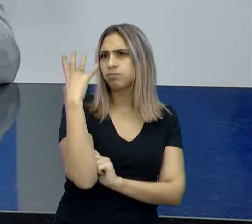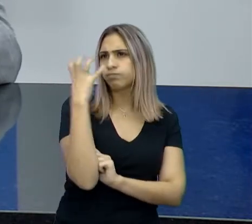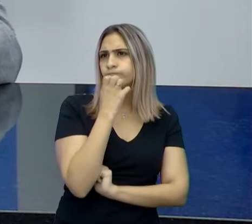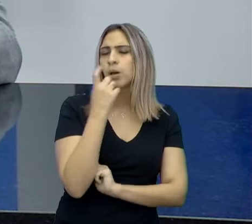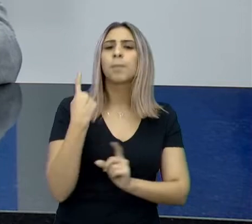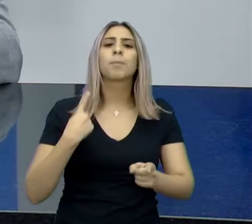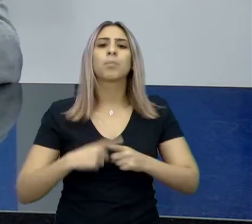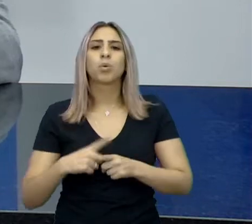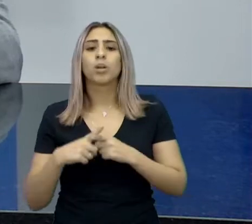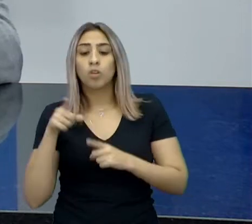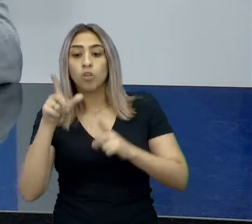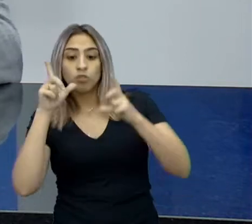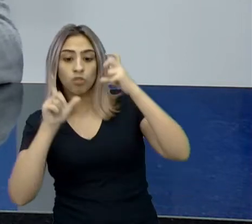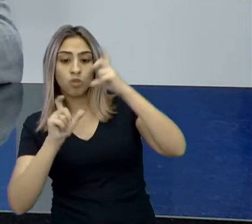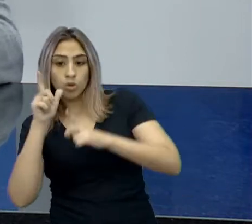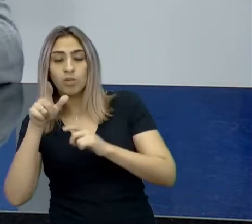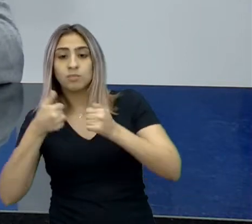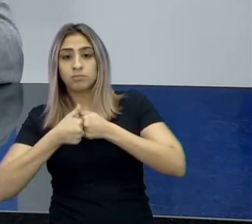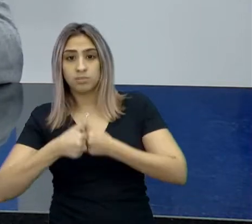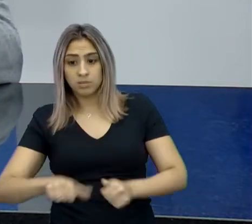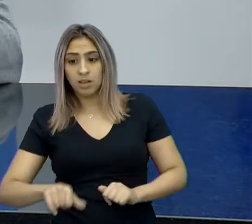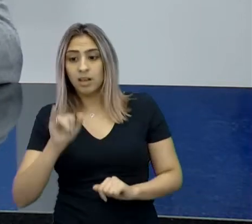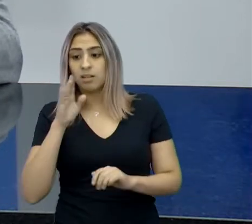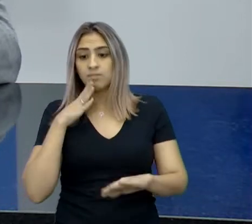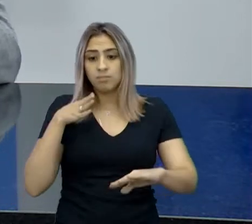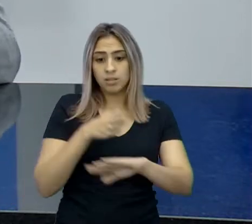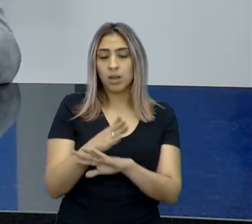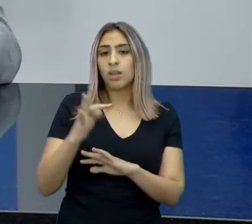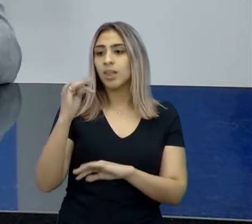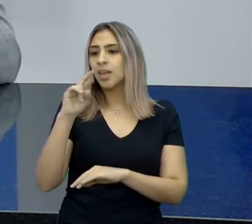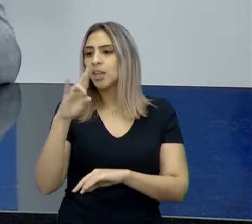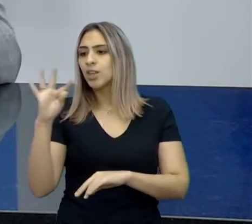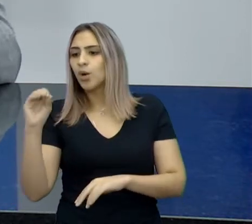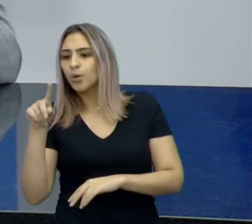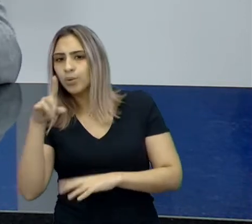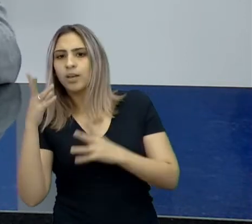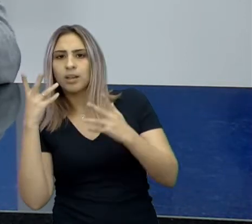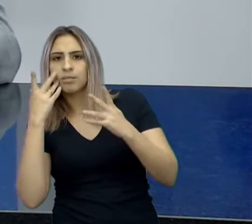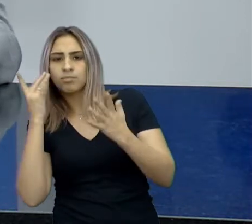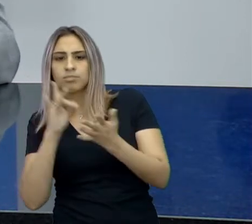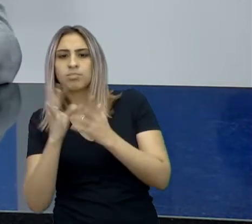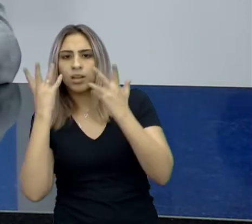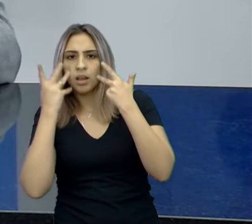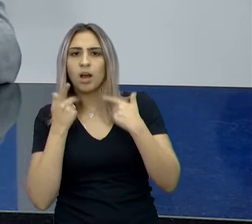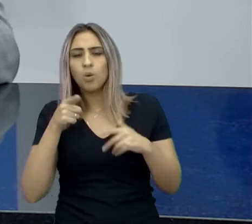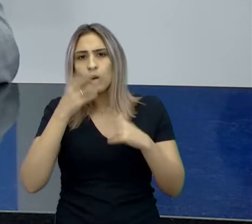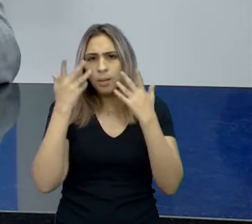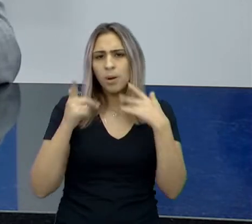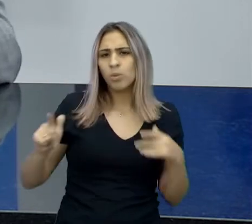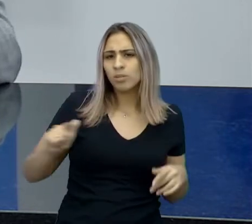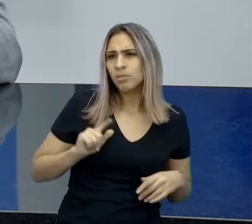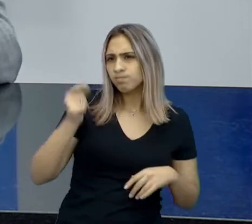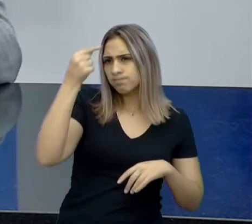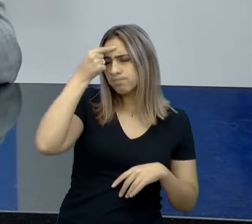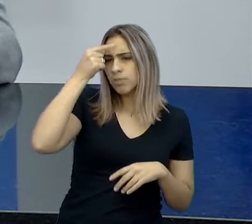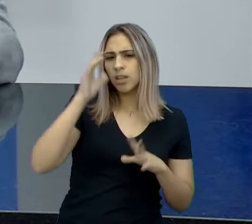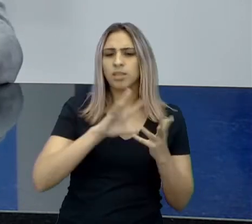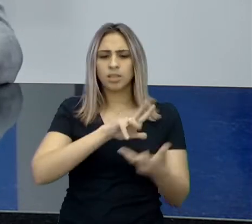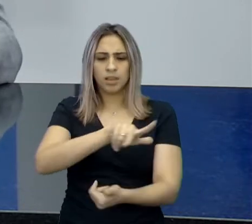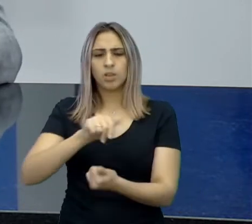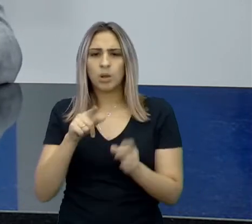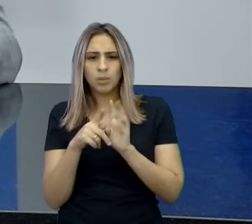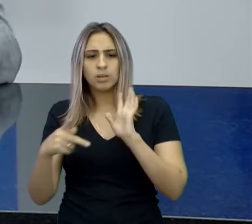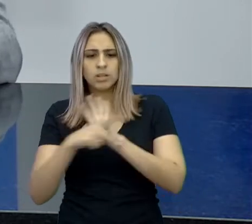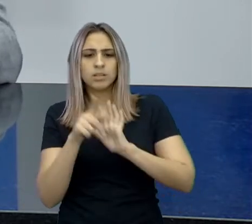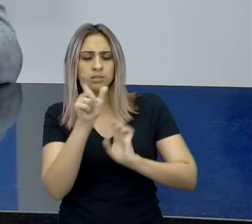quê? Porque o fotógrafo estava invadindo o território daquele leão. Então, os animais têm uma noção territorial e